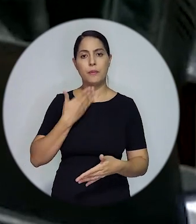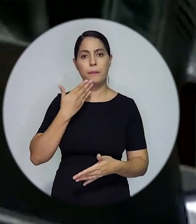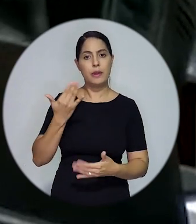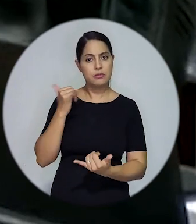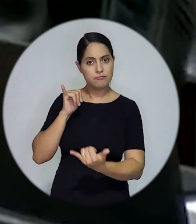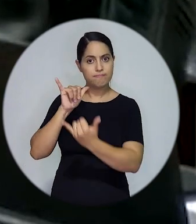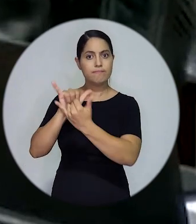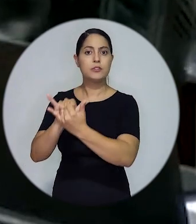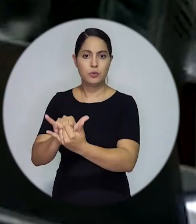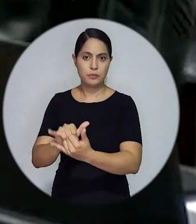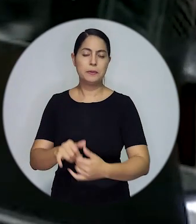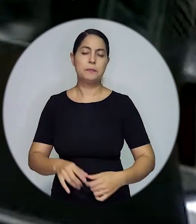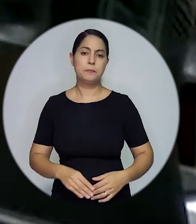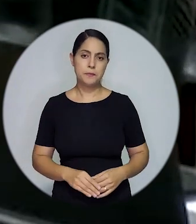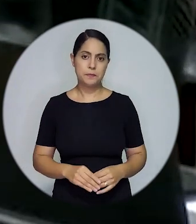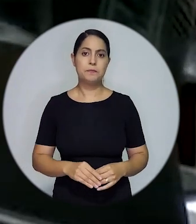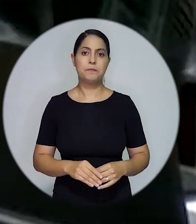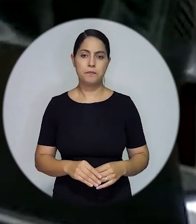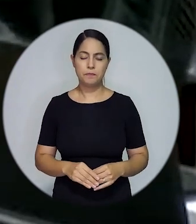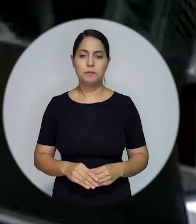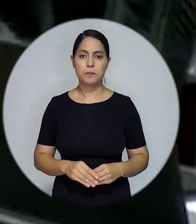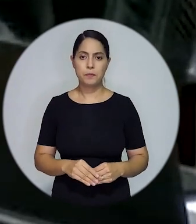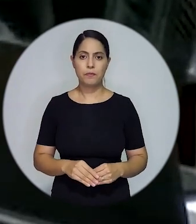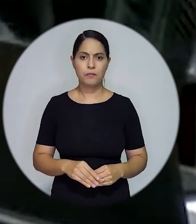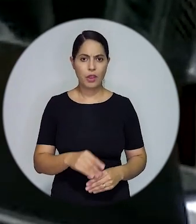para fazer uma retratação.